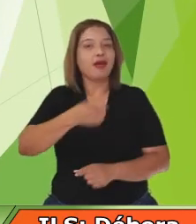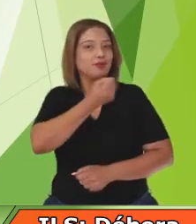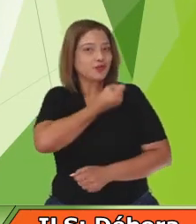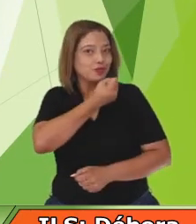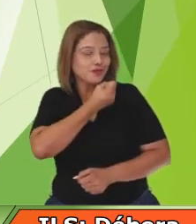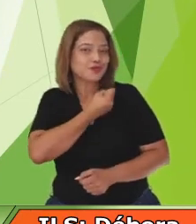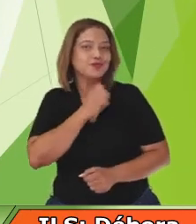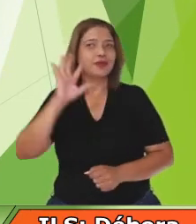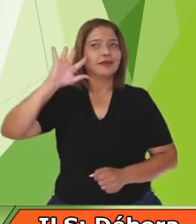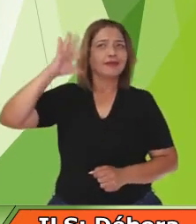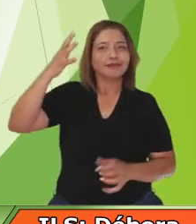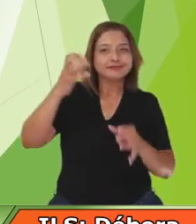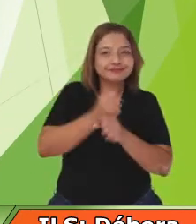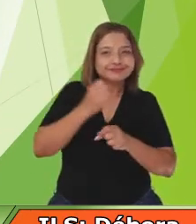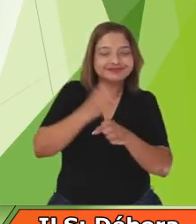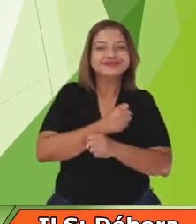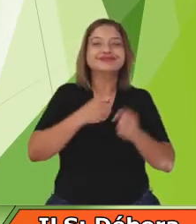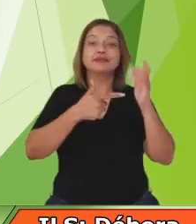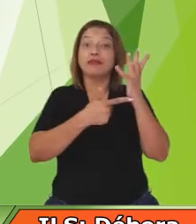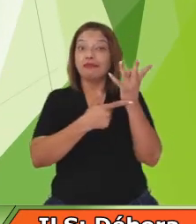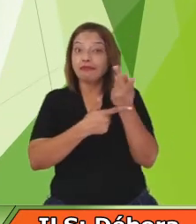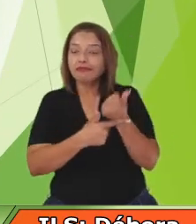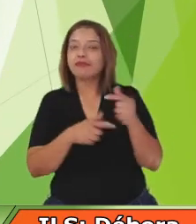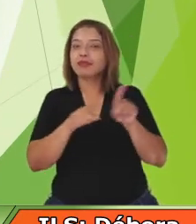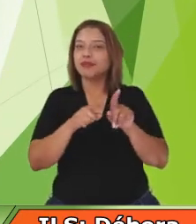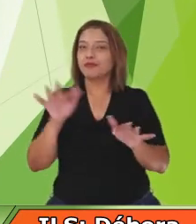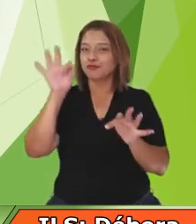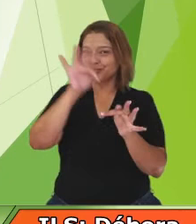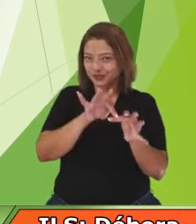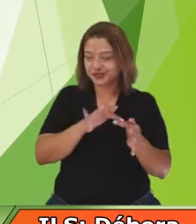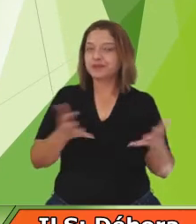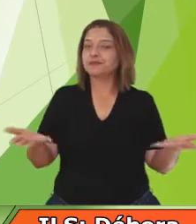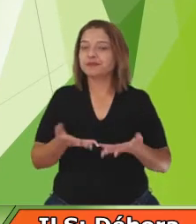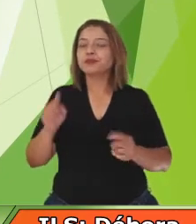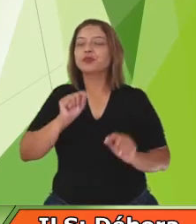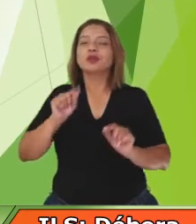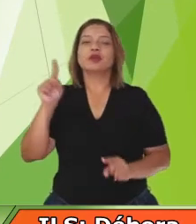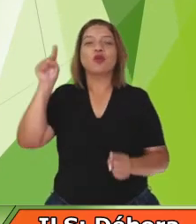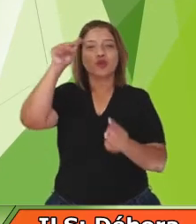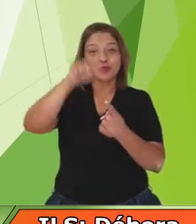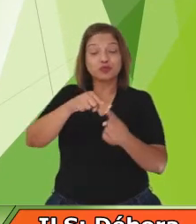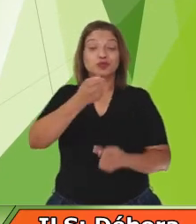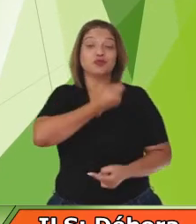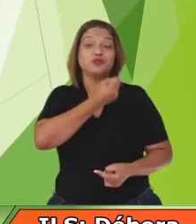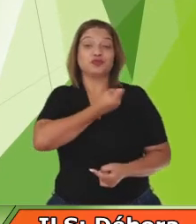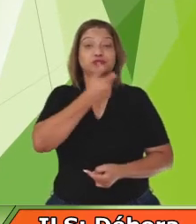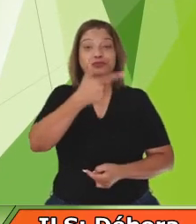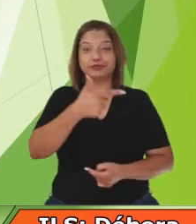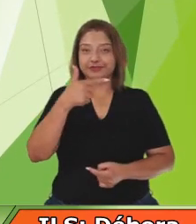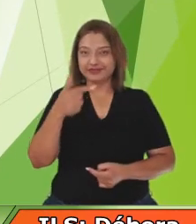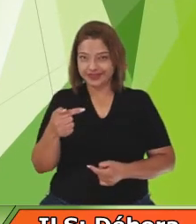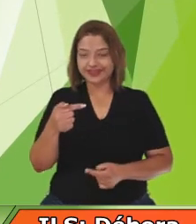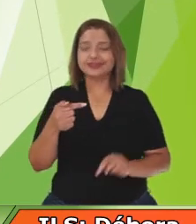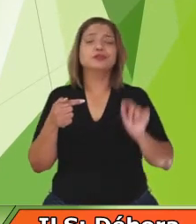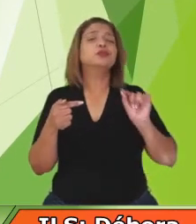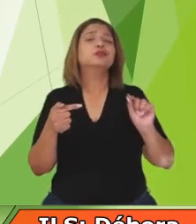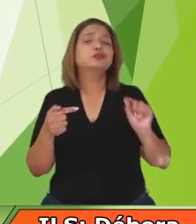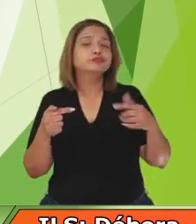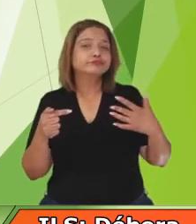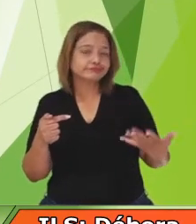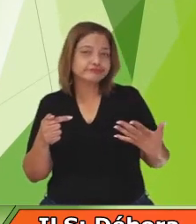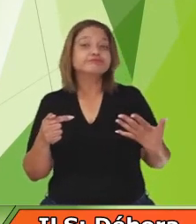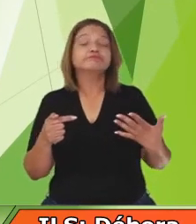e operações, álgebra e funções. Sobretudo, estudar sobre o descritor 27,